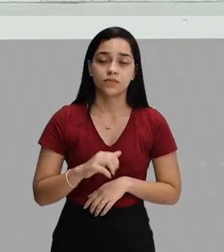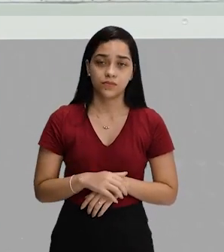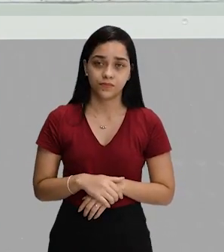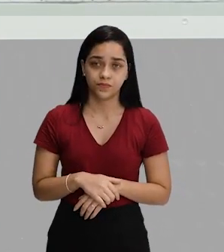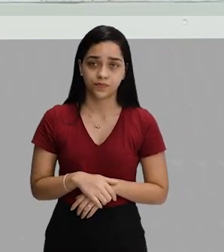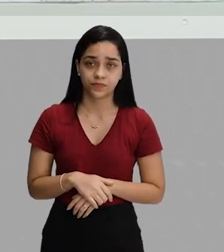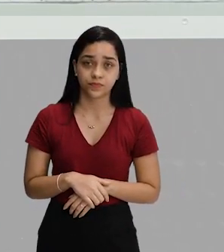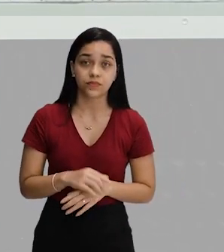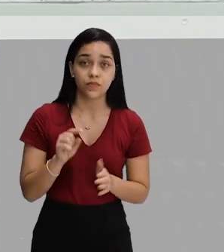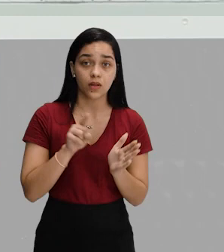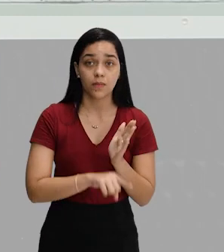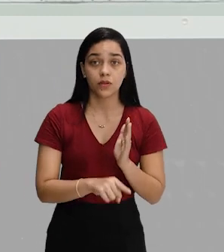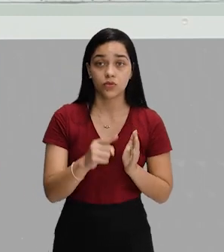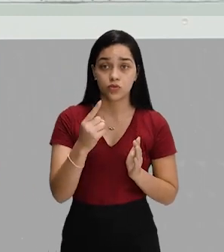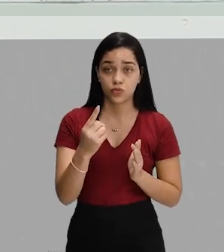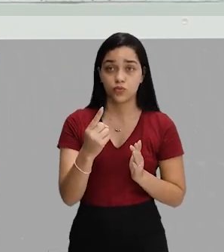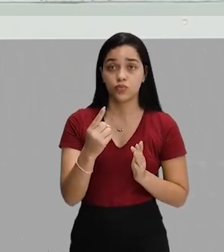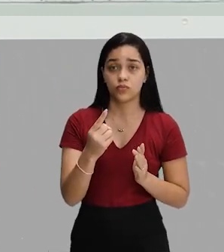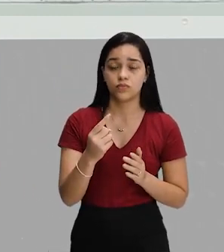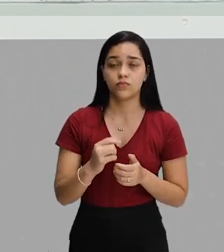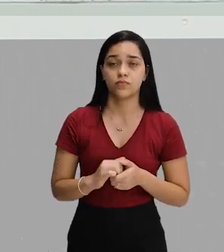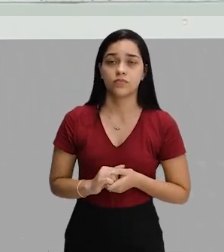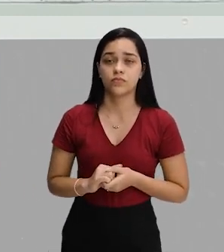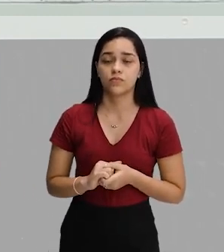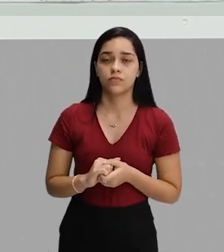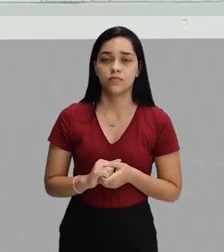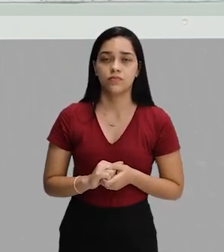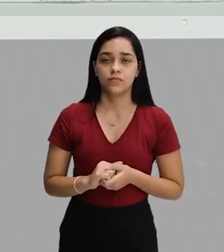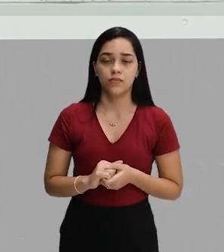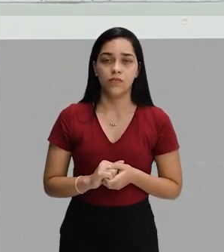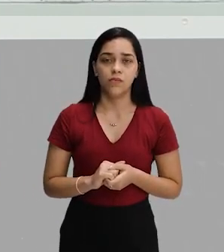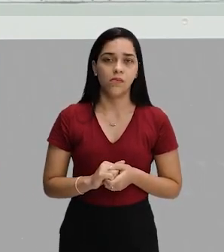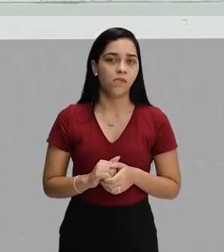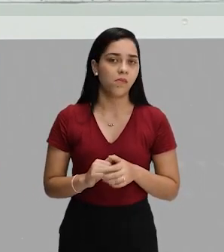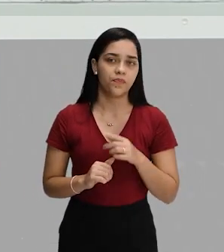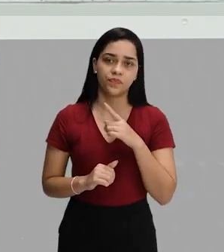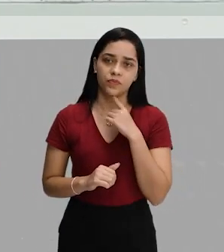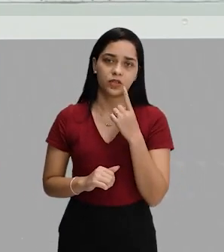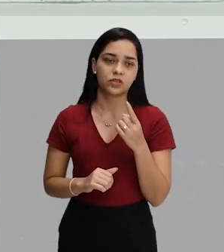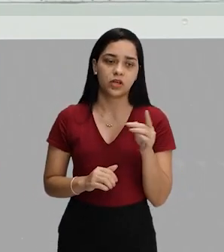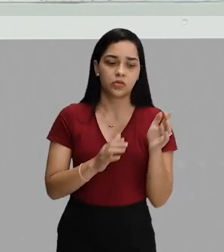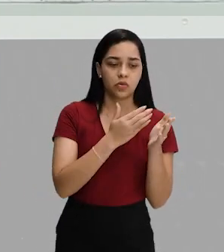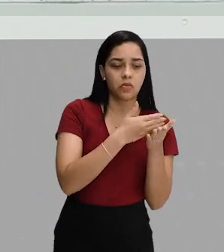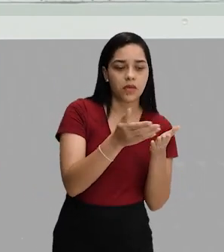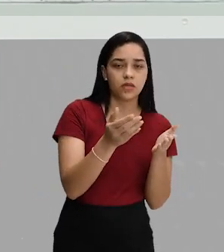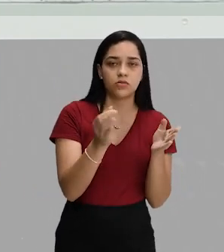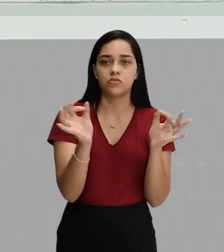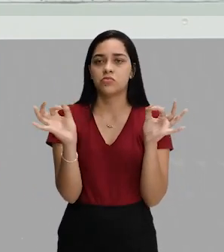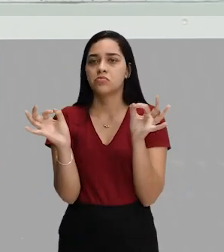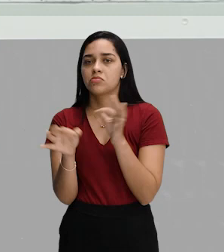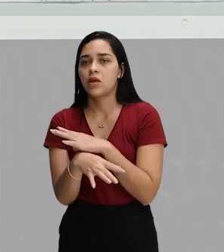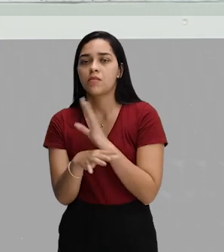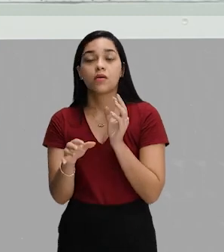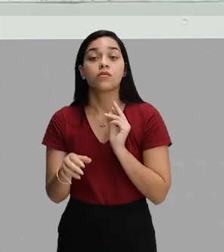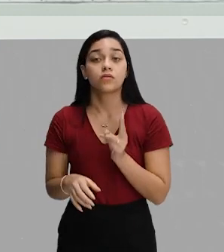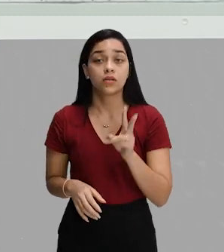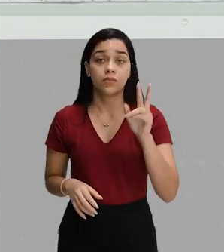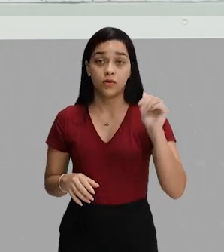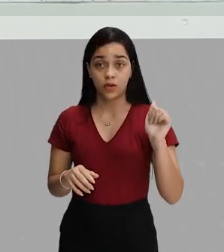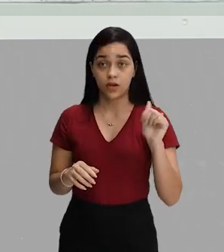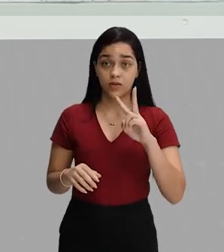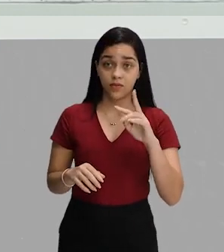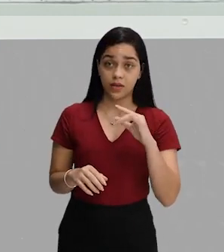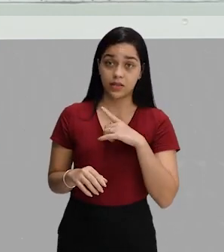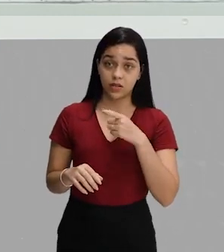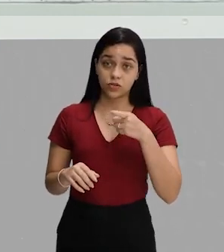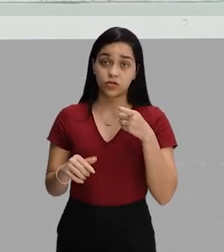ó, menos 1. É esse cara aqui, ó. Não importa se está no começo, se está no final, sempre o coeficiente A vai